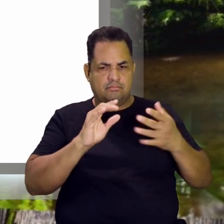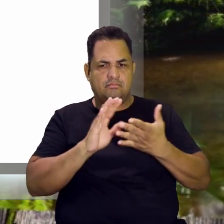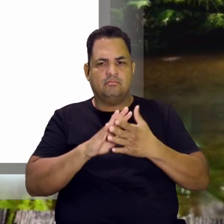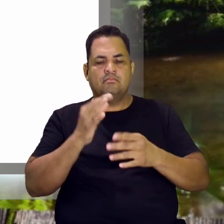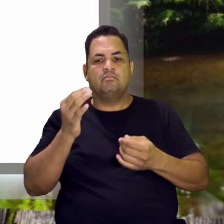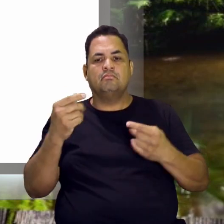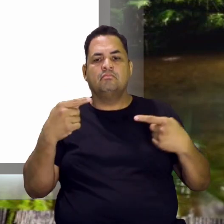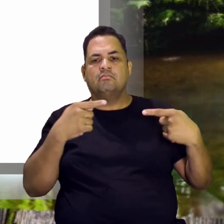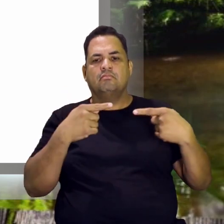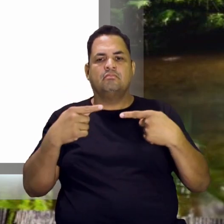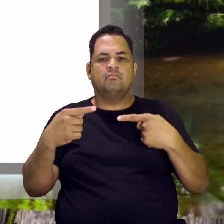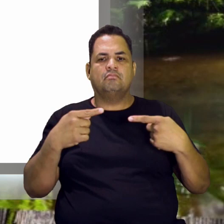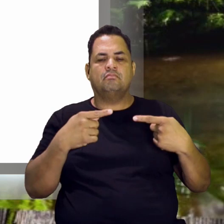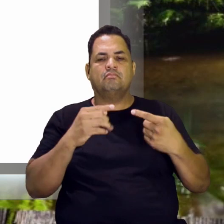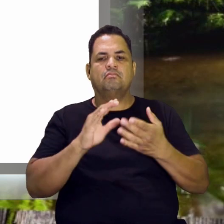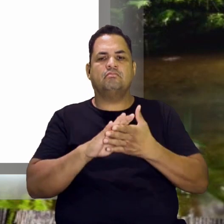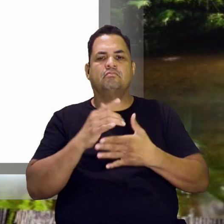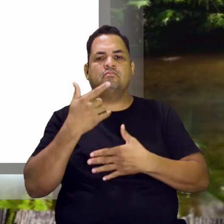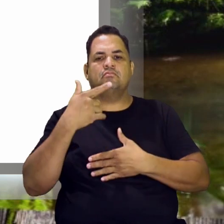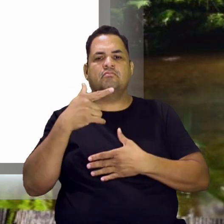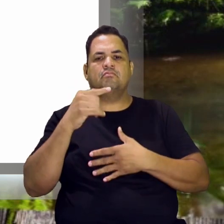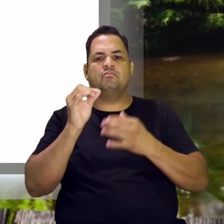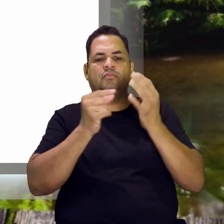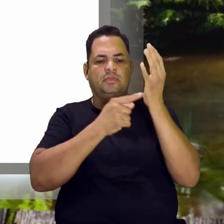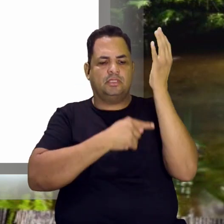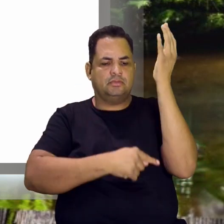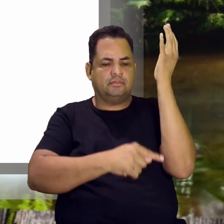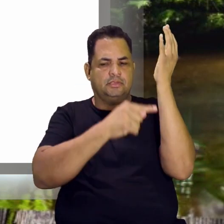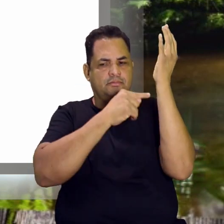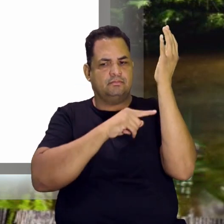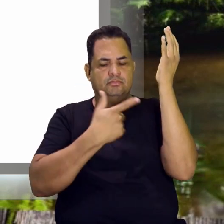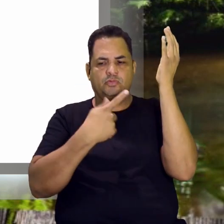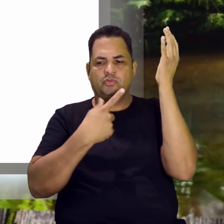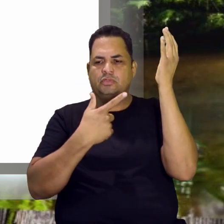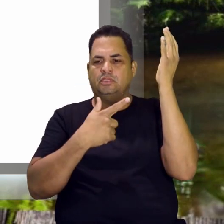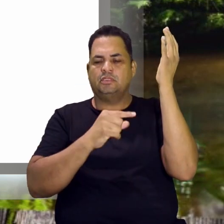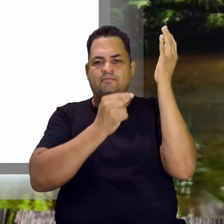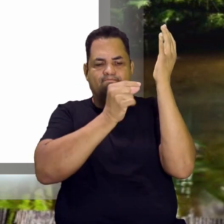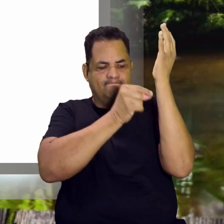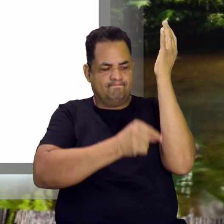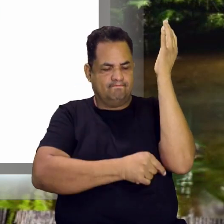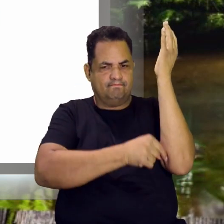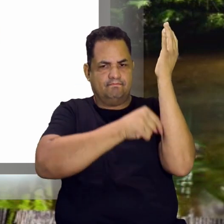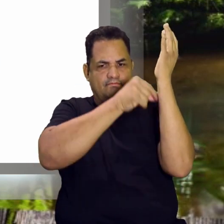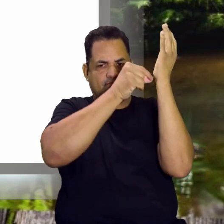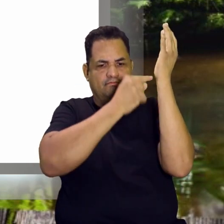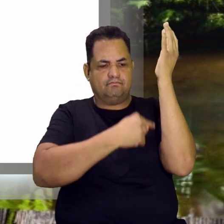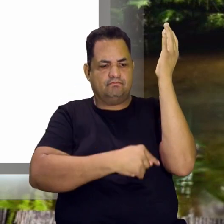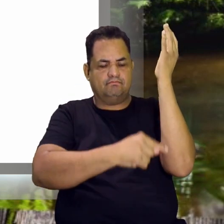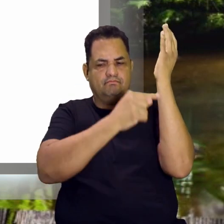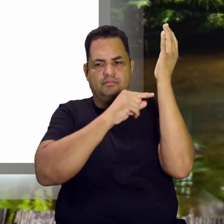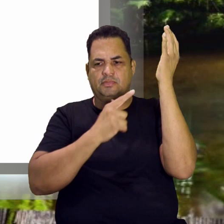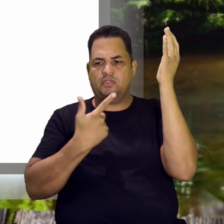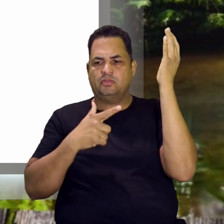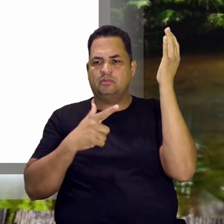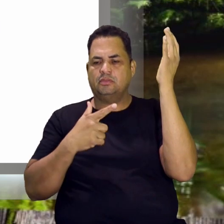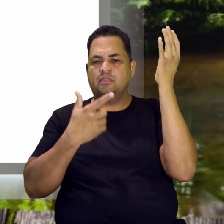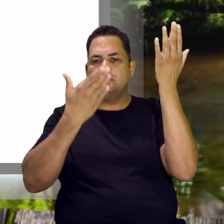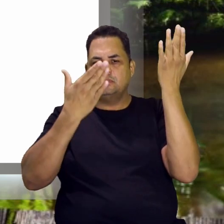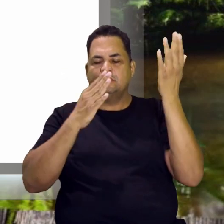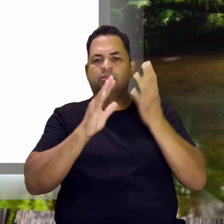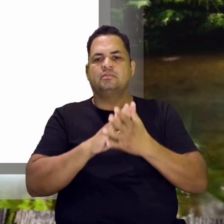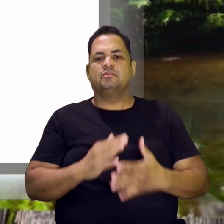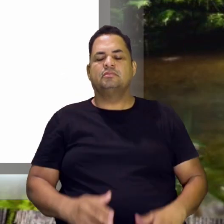justamente está relacionado com a ausência de vasos condutores. Lembram do circuito? Para cima,